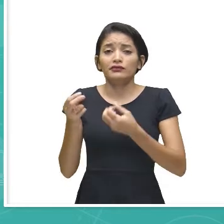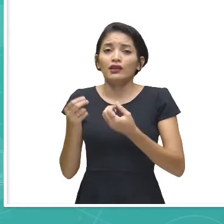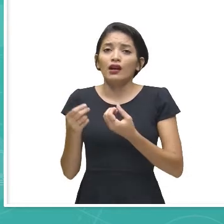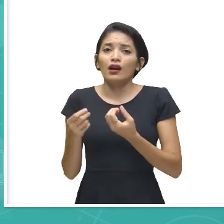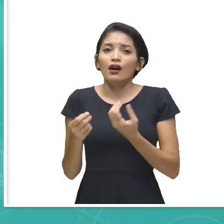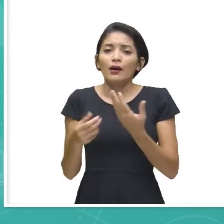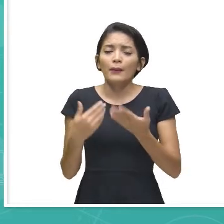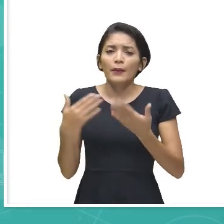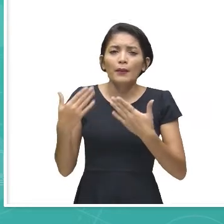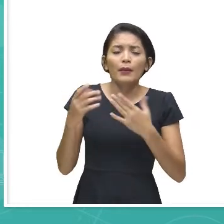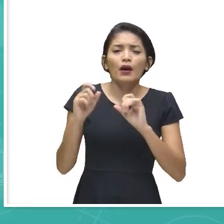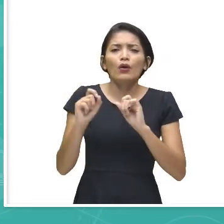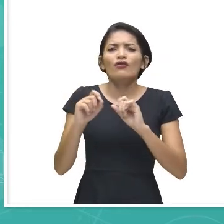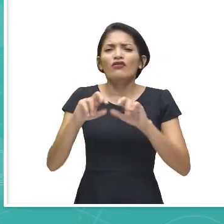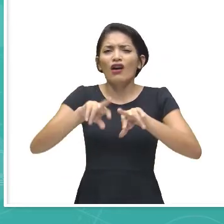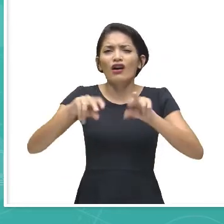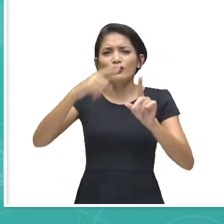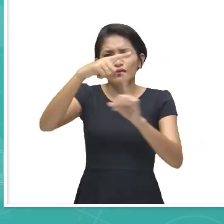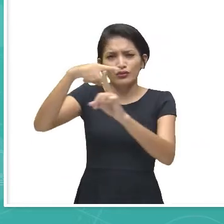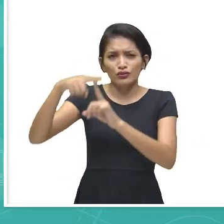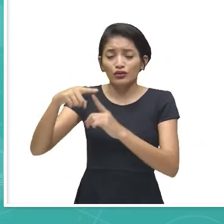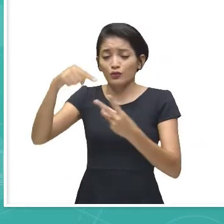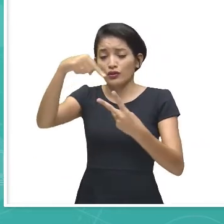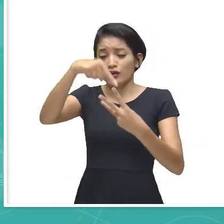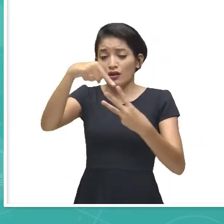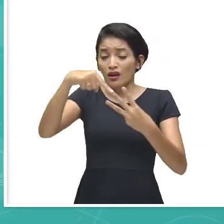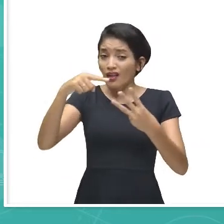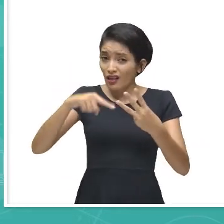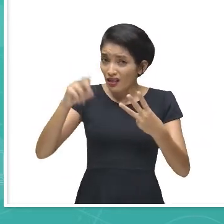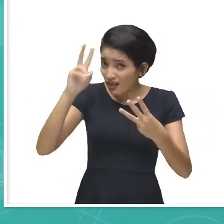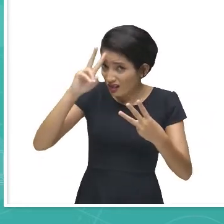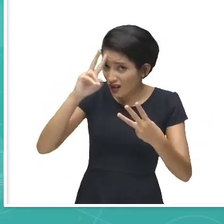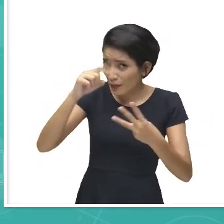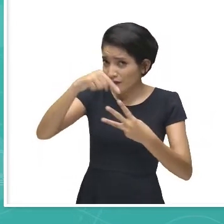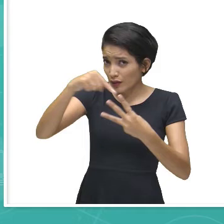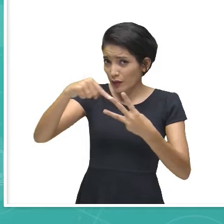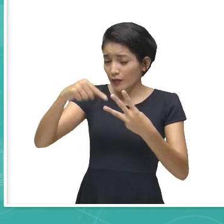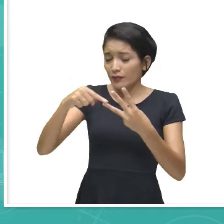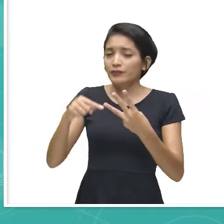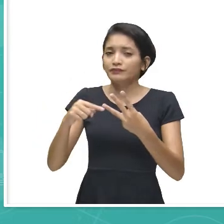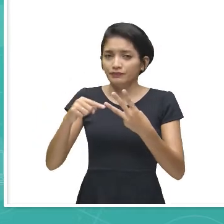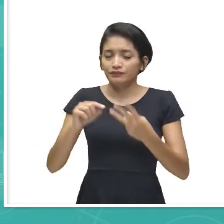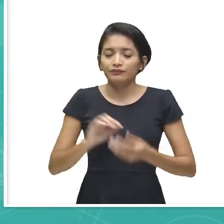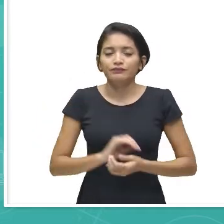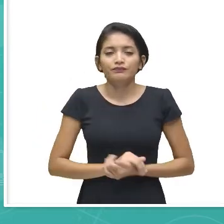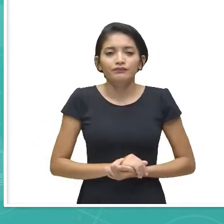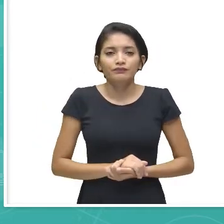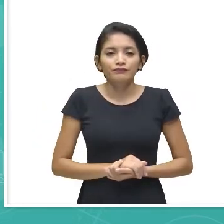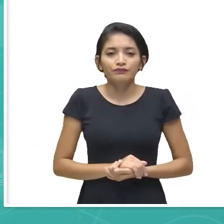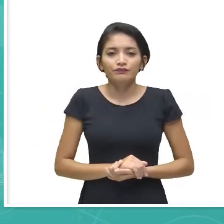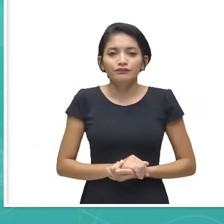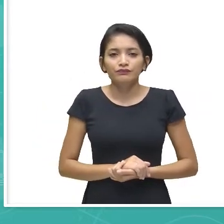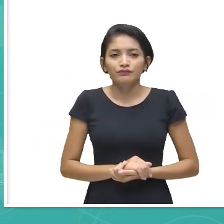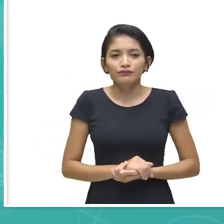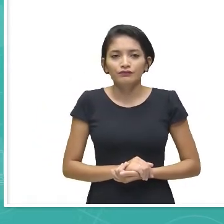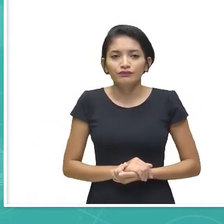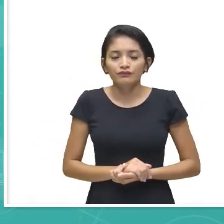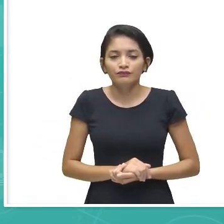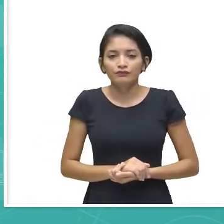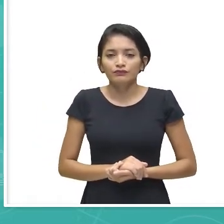sobre os biotipos físicos, o endomorfo, o ectomorfo e o mesomorfo. Então, vamos lá.